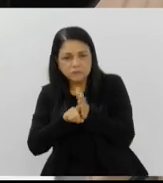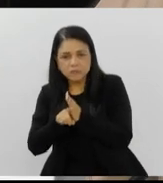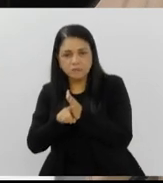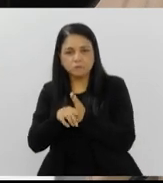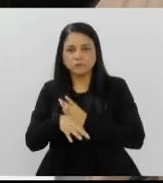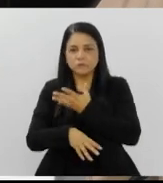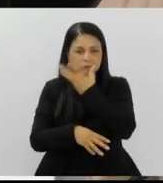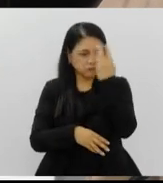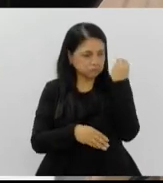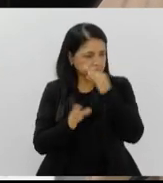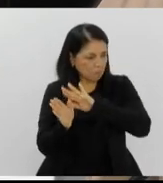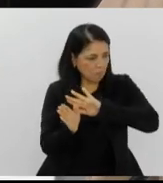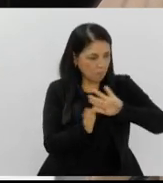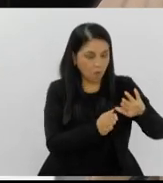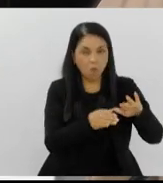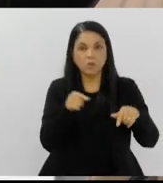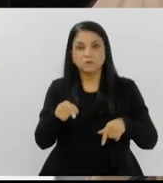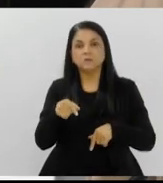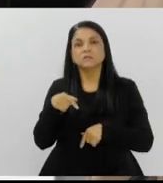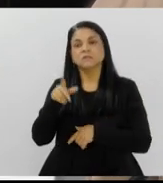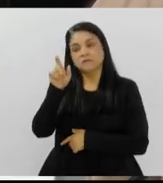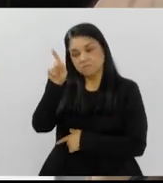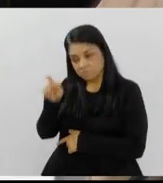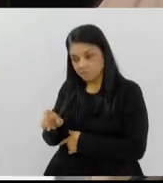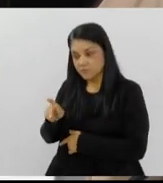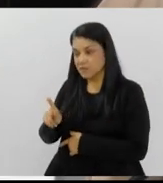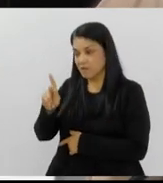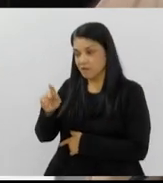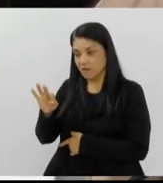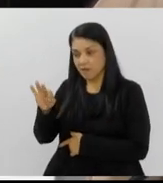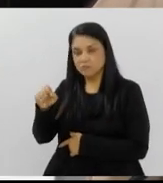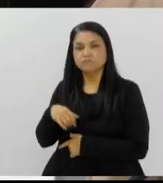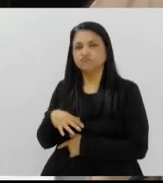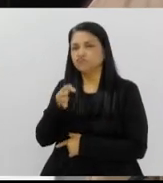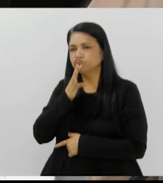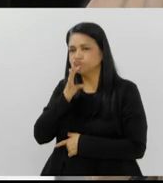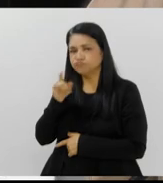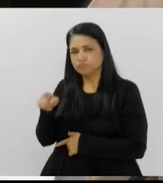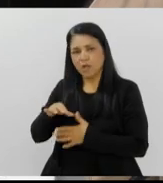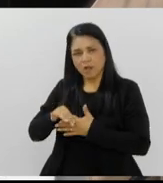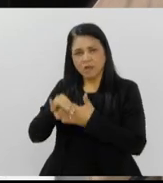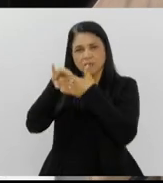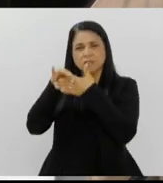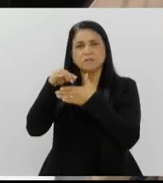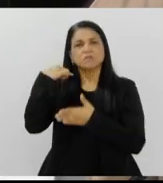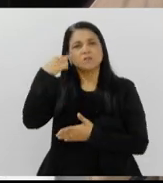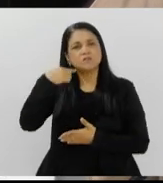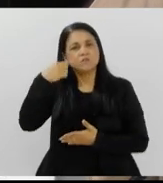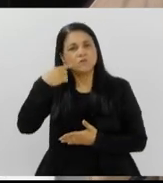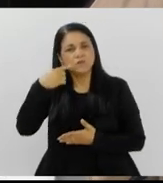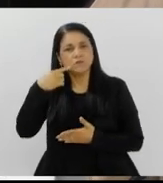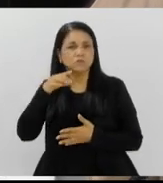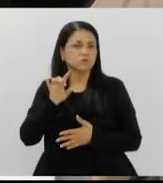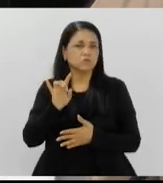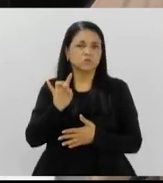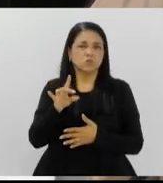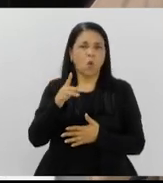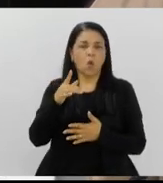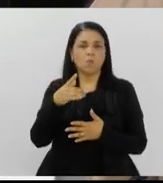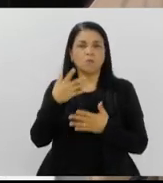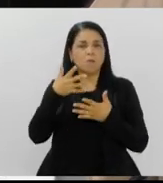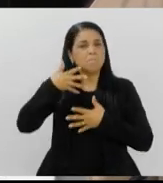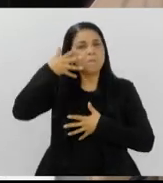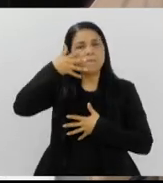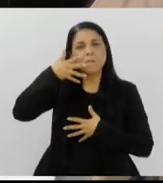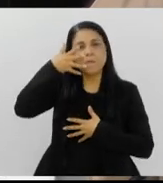Então, trazendo Bauman, Kátia, na verdade, é uma pessoa que merece ser reconhecida como uma líder de advogados, não somente por um discurso nas